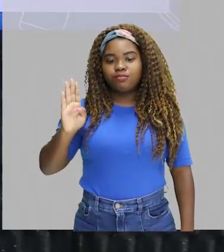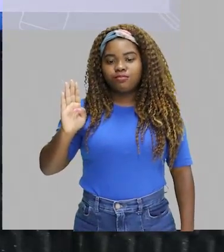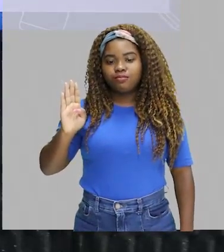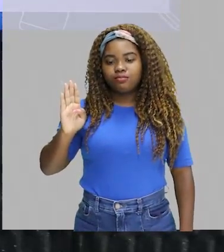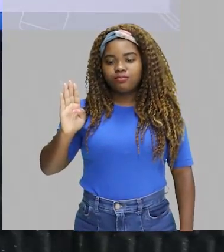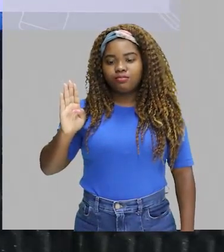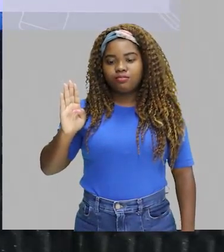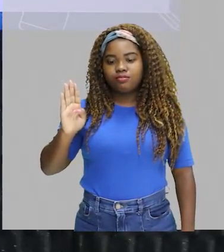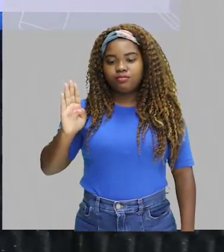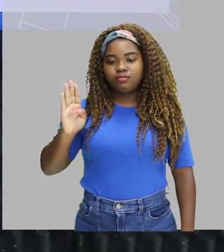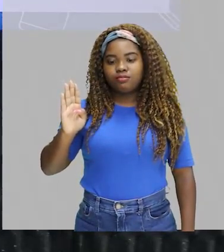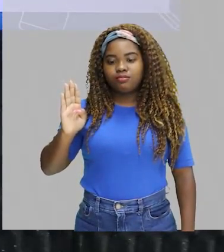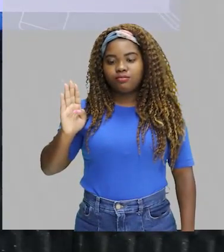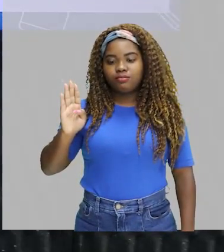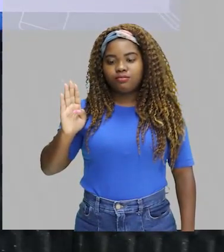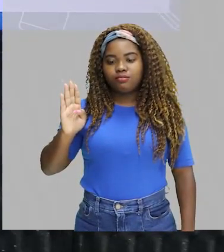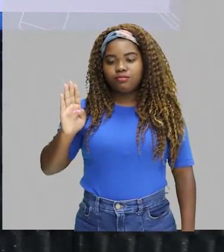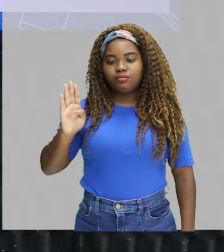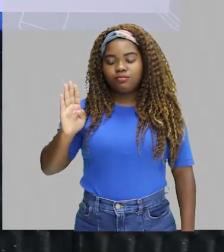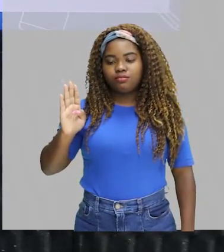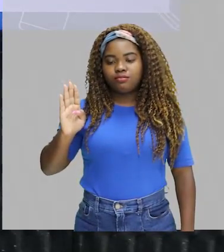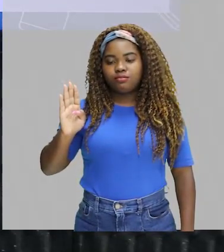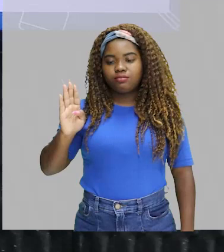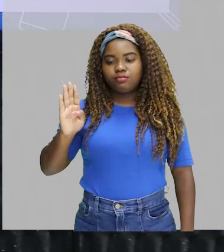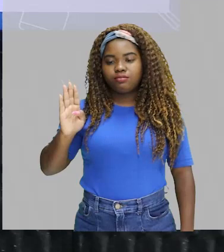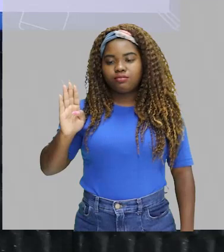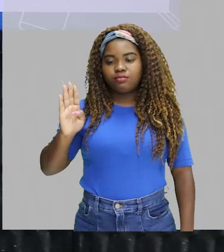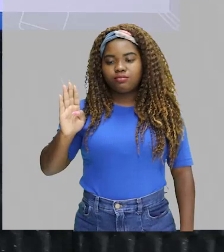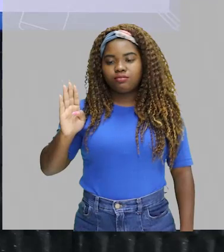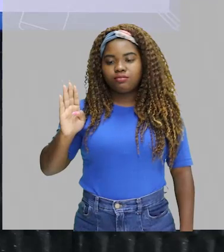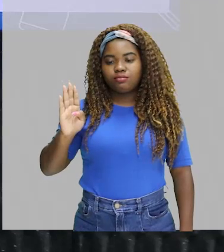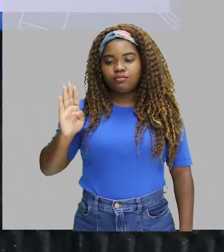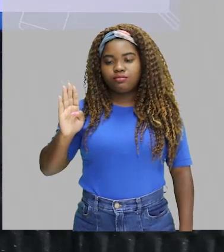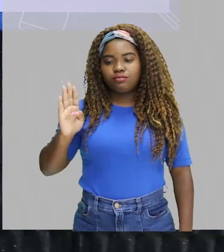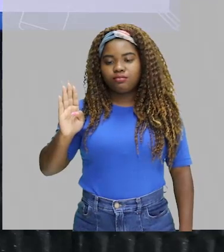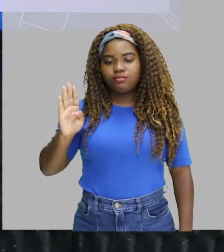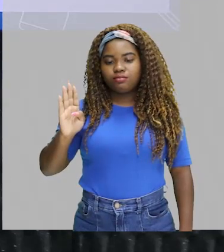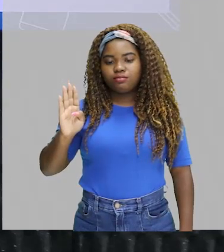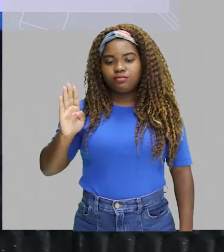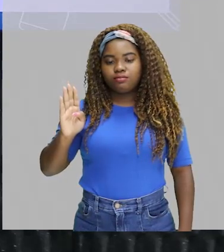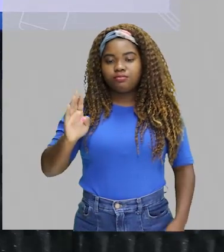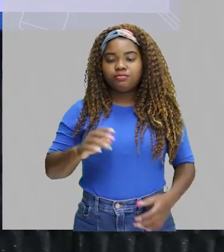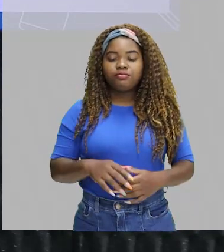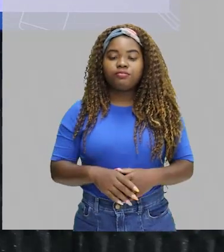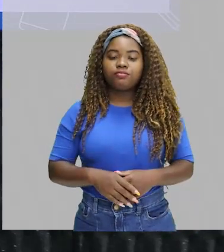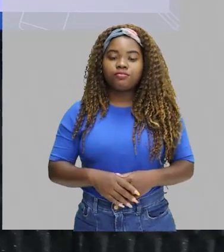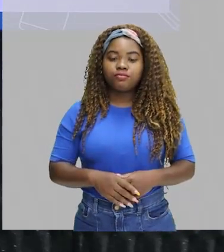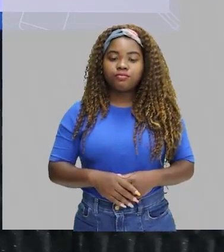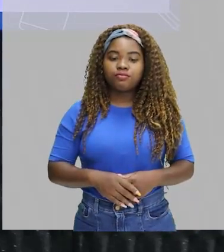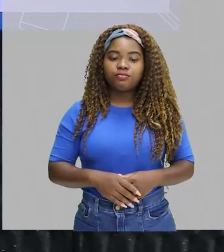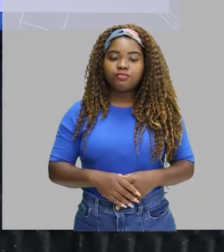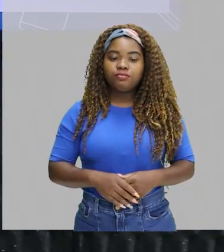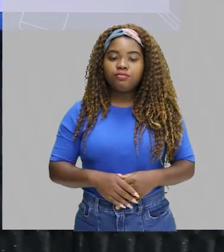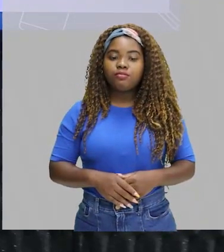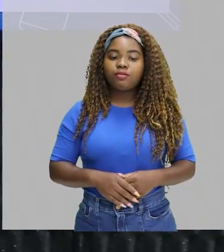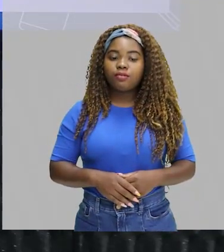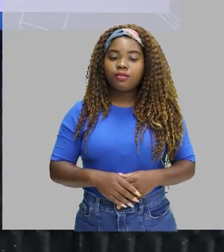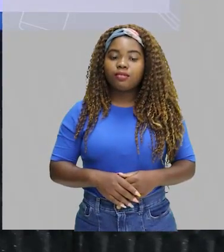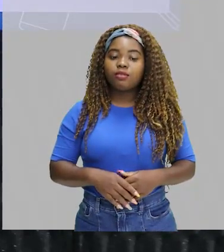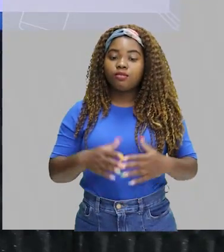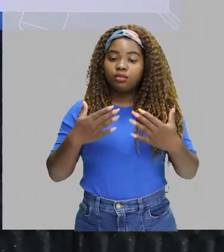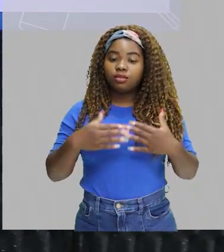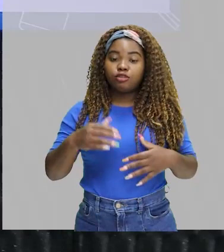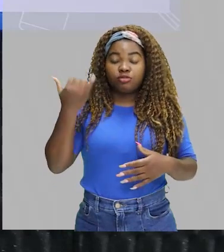nossas reflexões algo bem mais perto daquilo que nós conhecemos como a ética utilitarista, correto? Então olha só, não deixa aí a